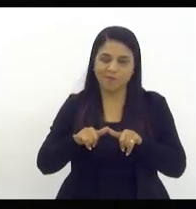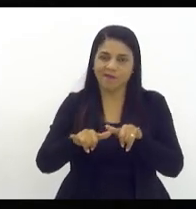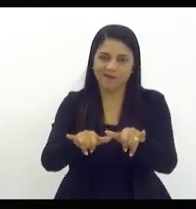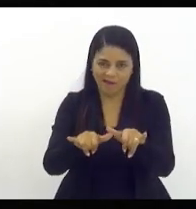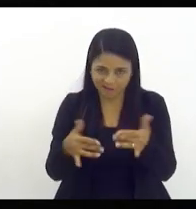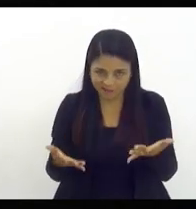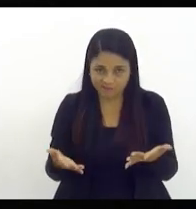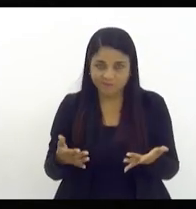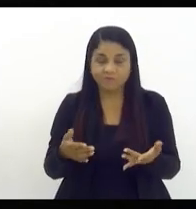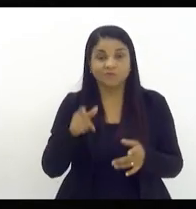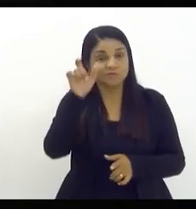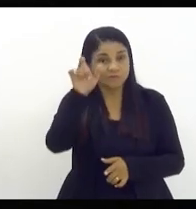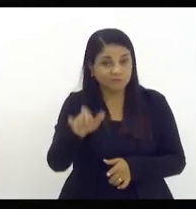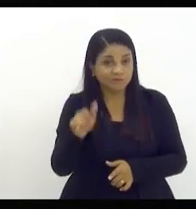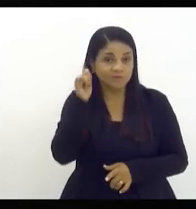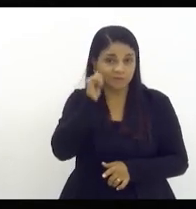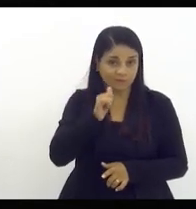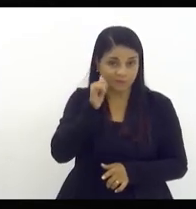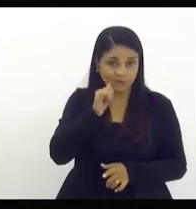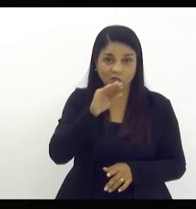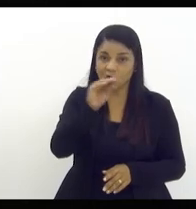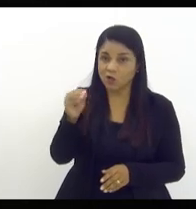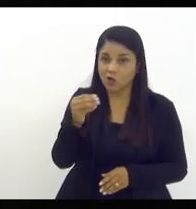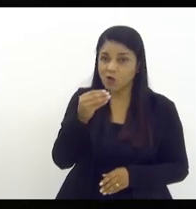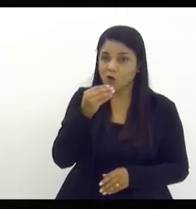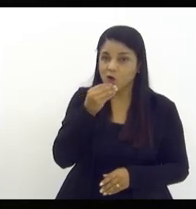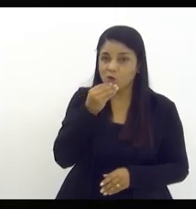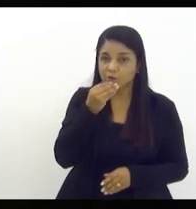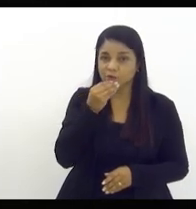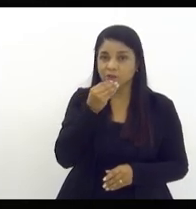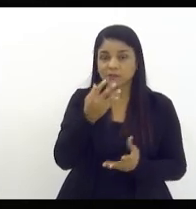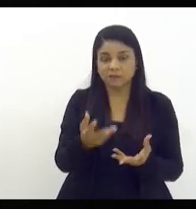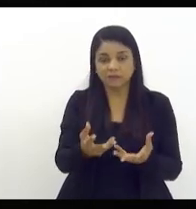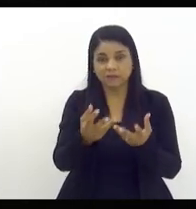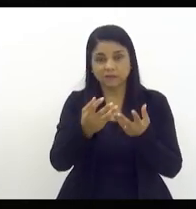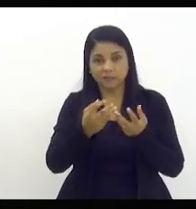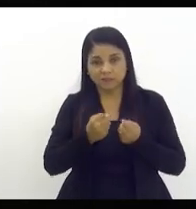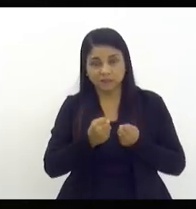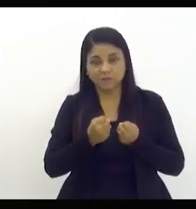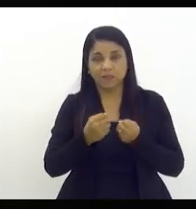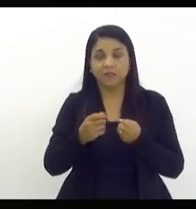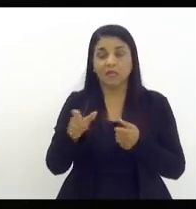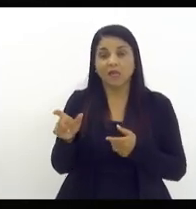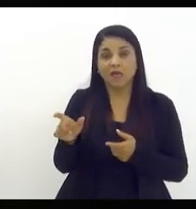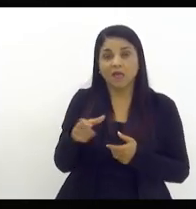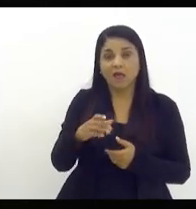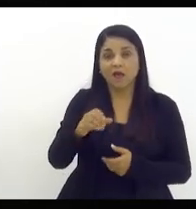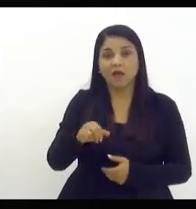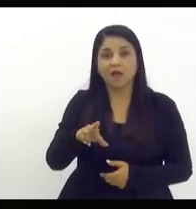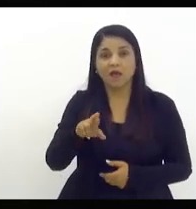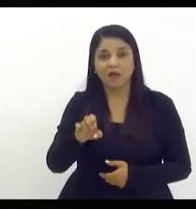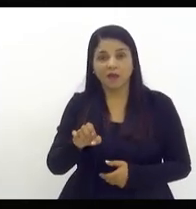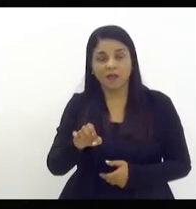Então, se essas mulheres têm a oportunidade de receber uma linha de crédito, que o programa visa isso também, e